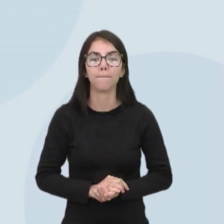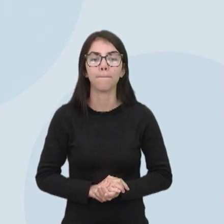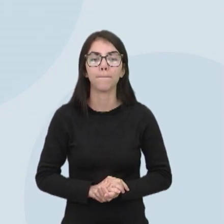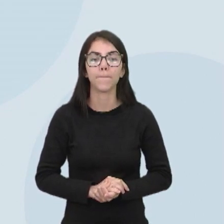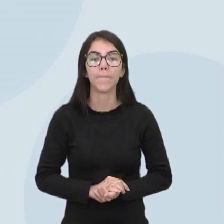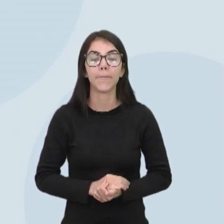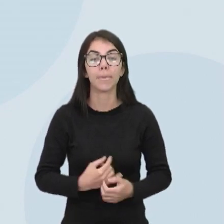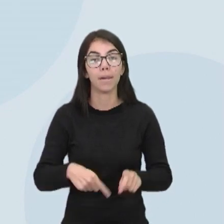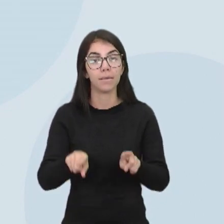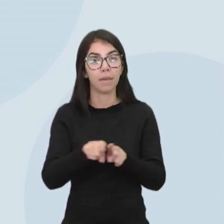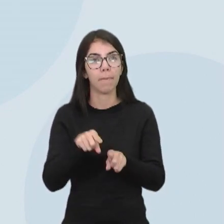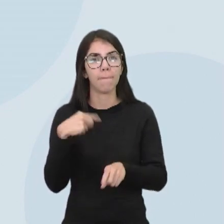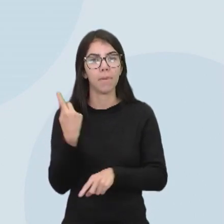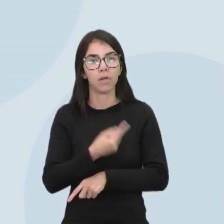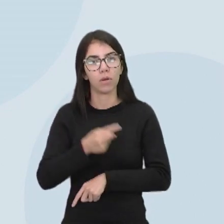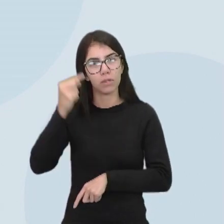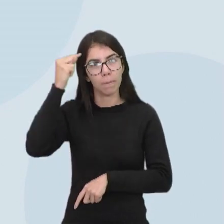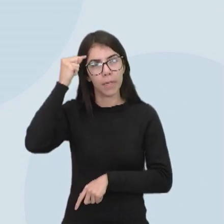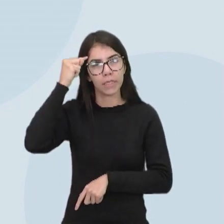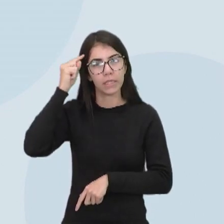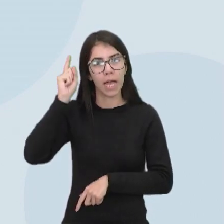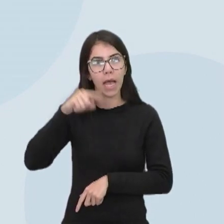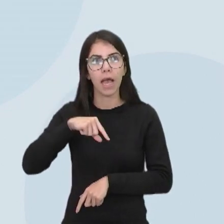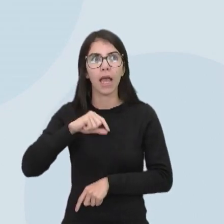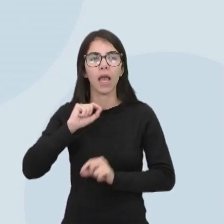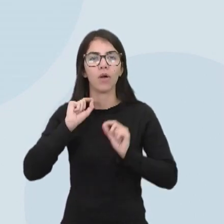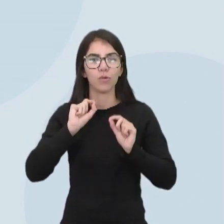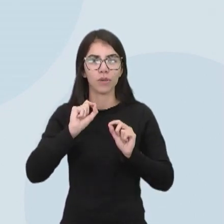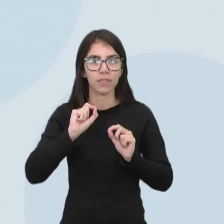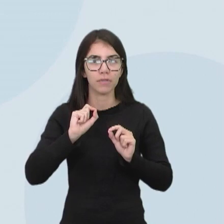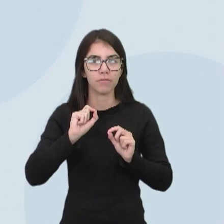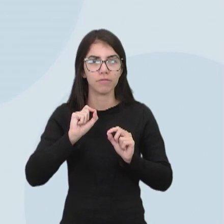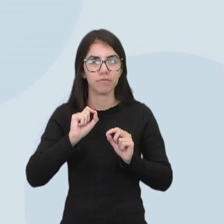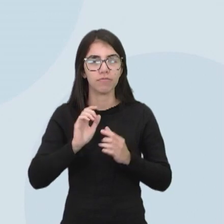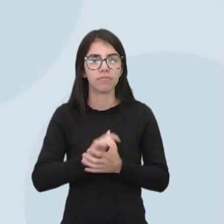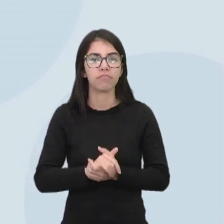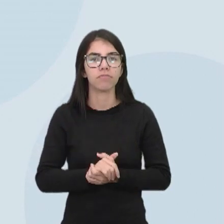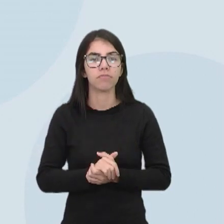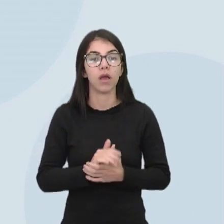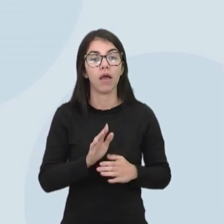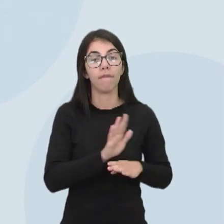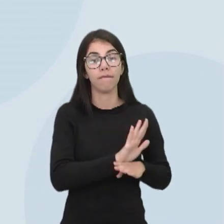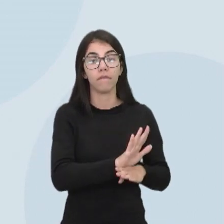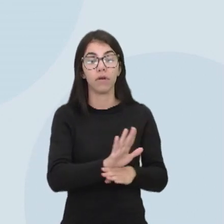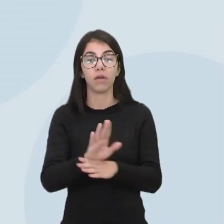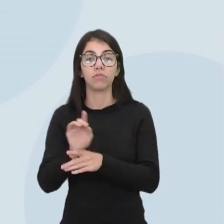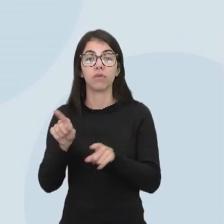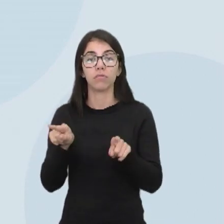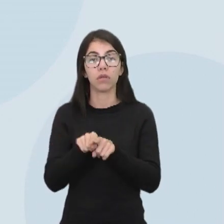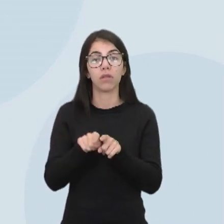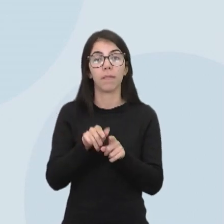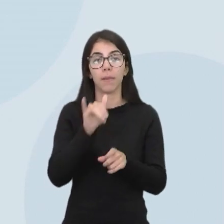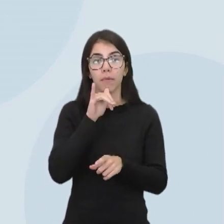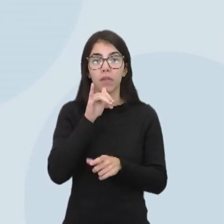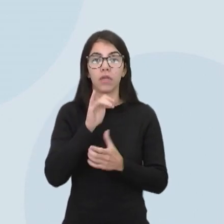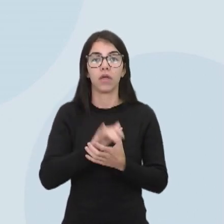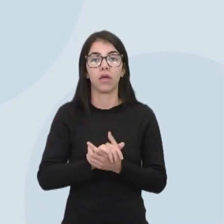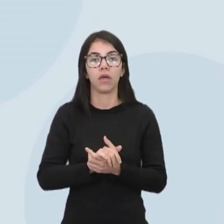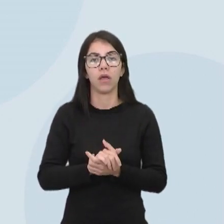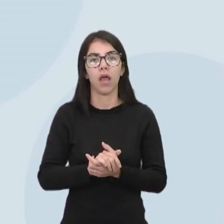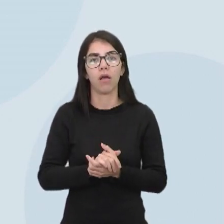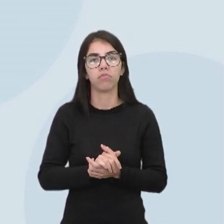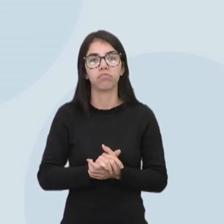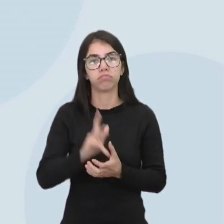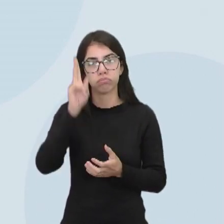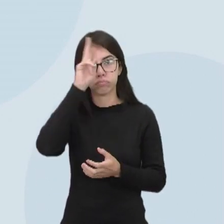E para a gente pensar mais a respeito, né, vai acabar ajudando aí, utilizando, por exemplo, o prisma da história,